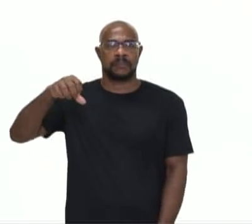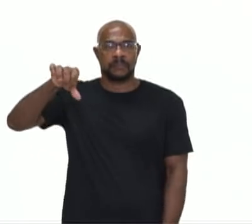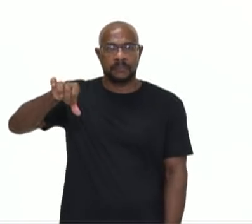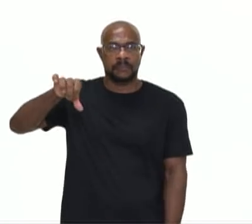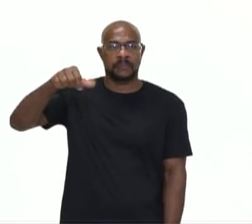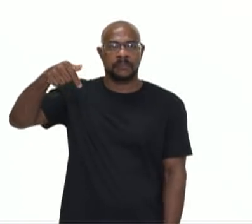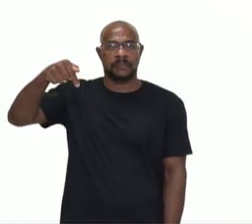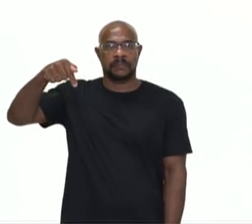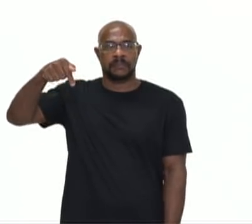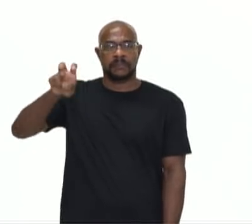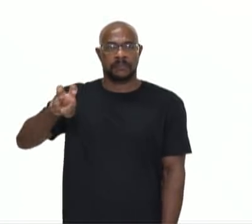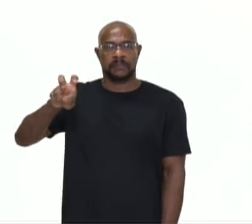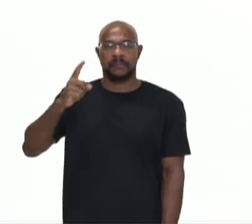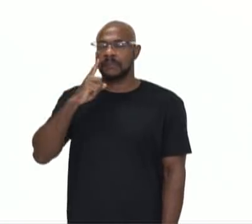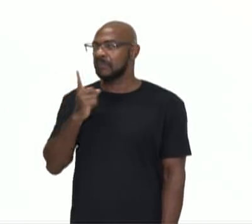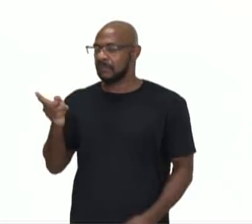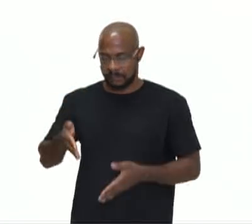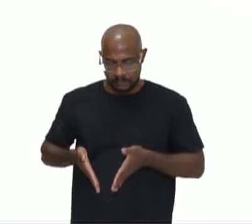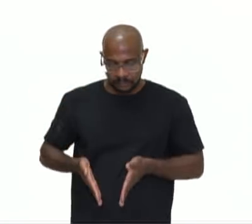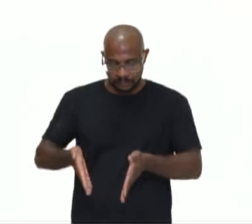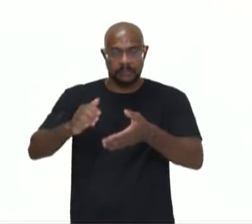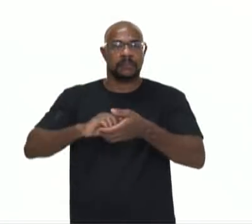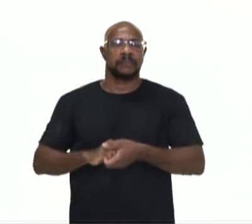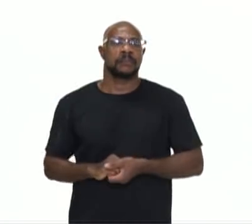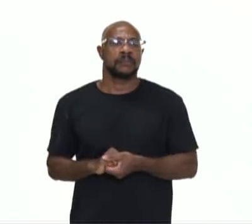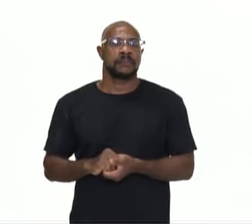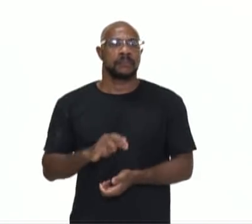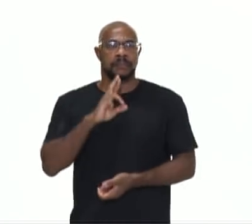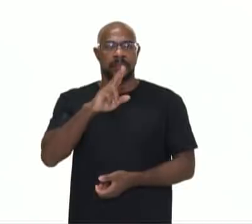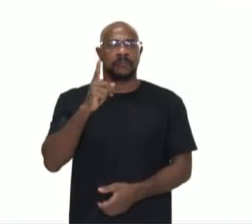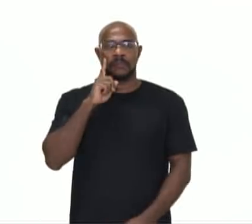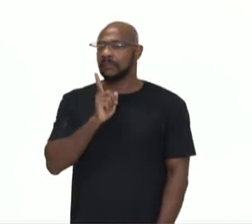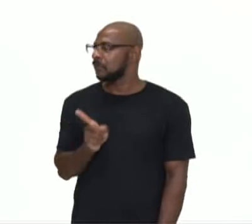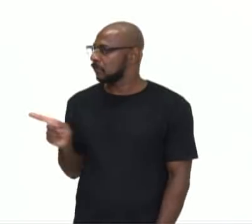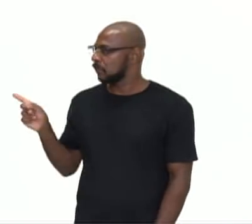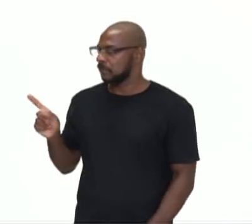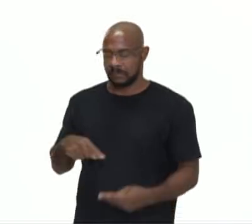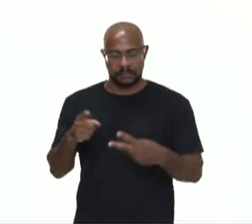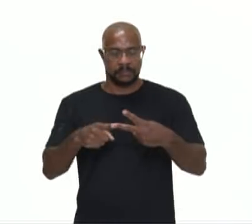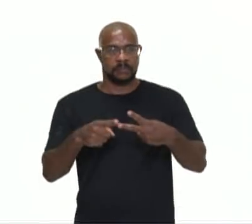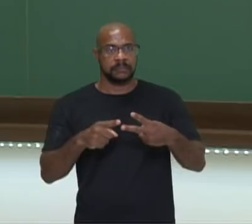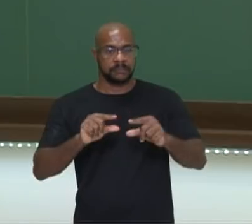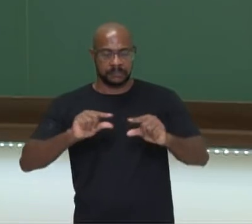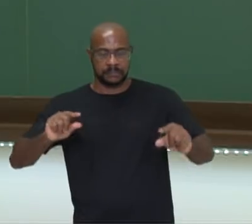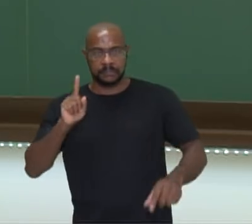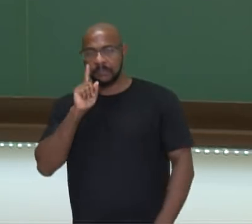o quê? 1,000 menos 0,975, que é o quê?